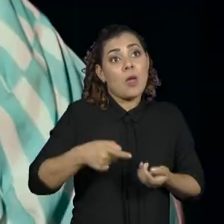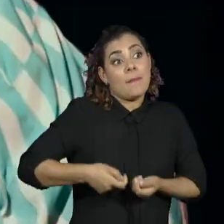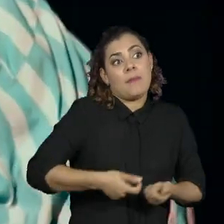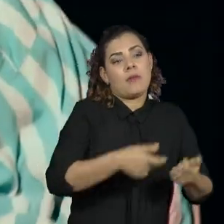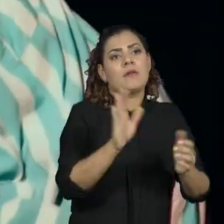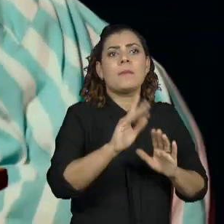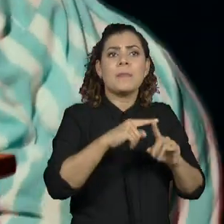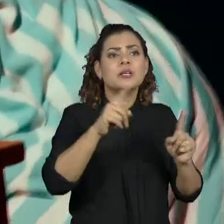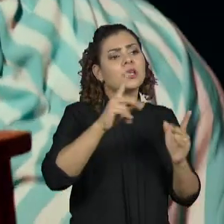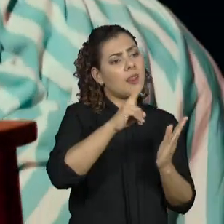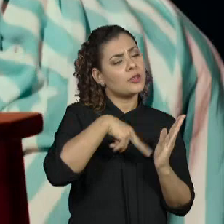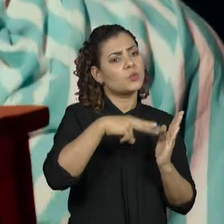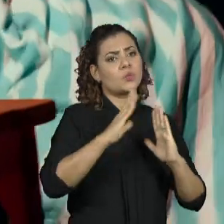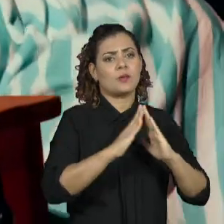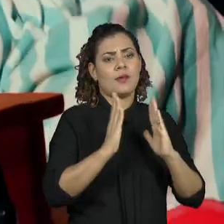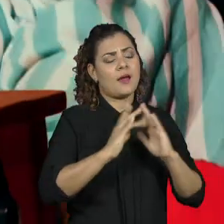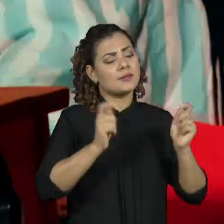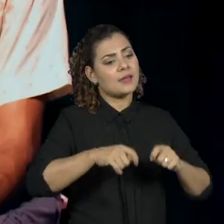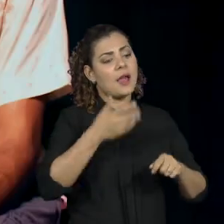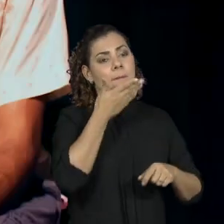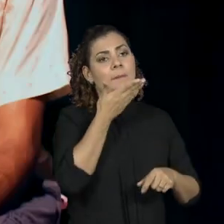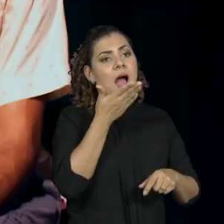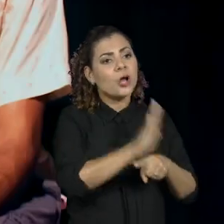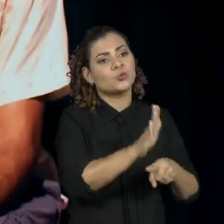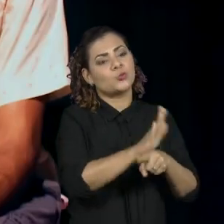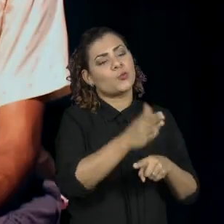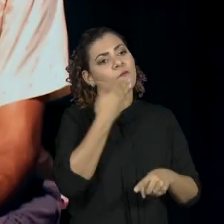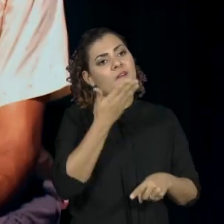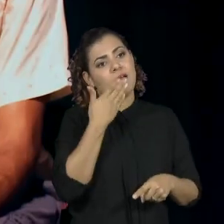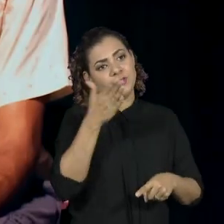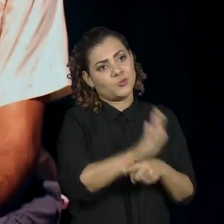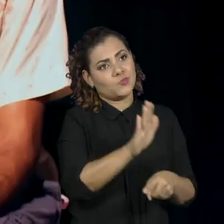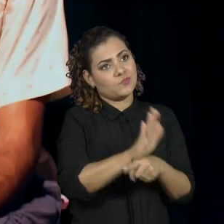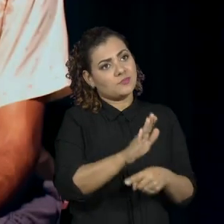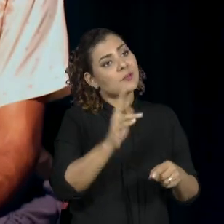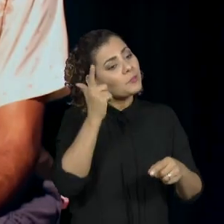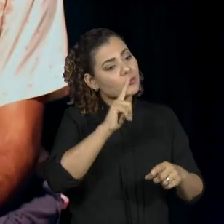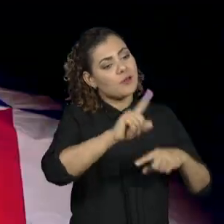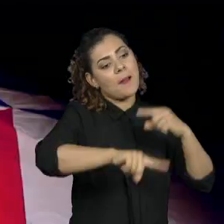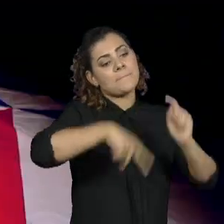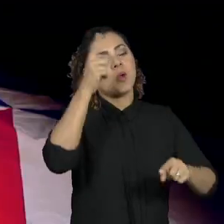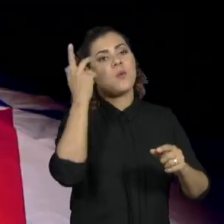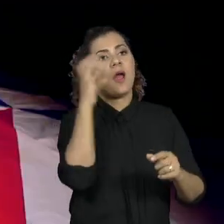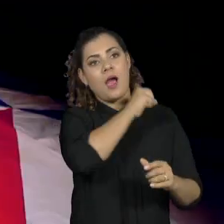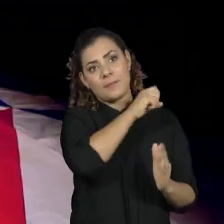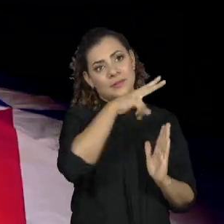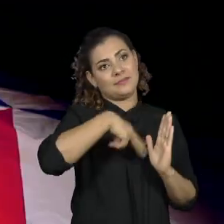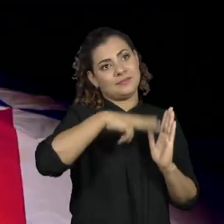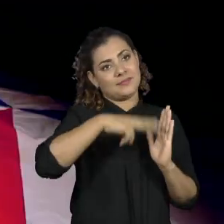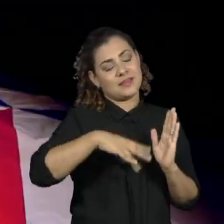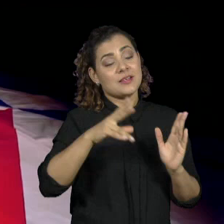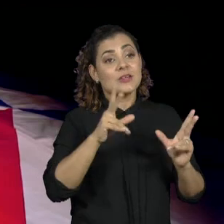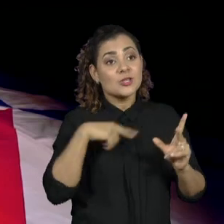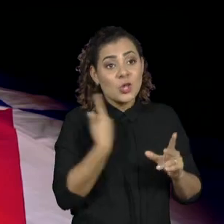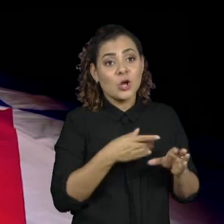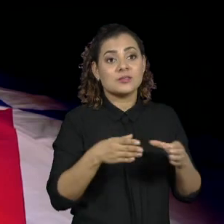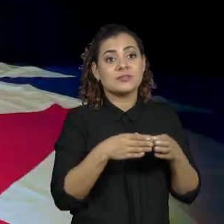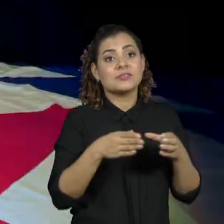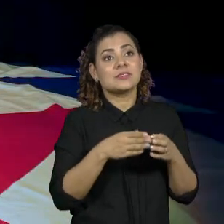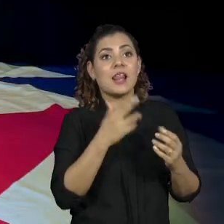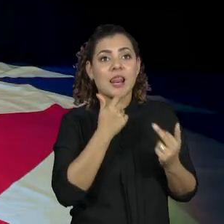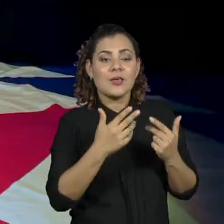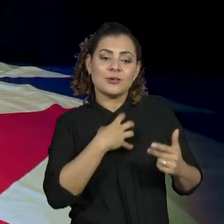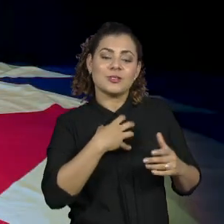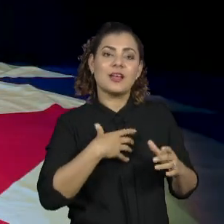acho que a leitura em casa possibilitou que isso fosse fácil para ela. Não foi uma exigência nossa, nem um gosto nosso.